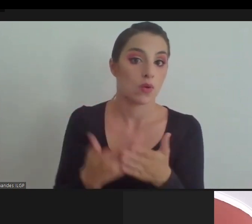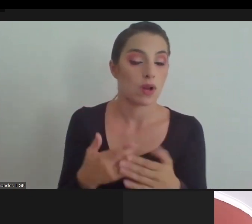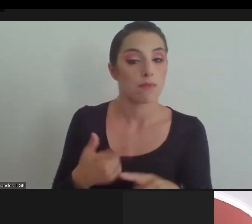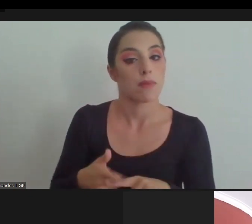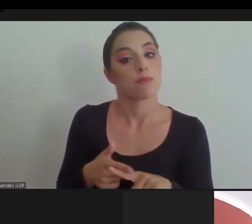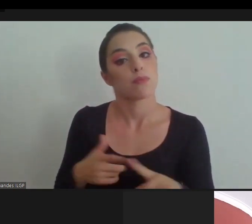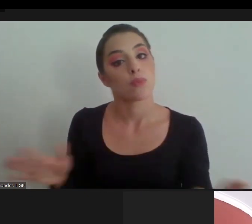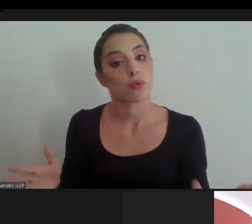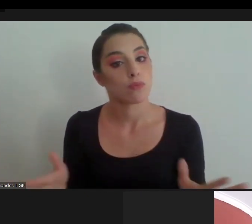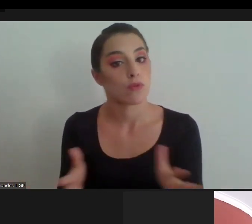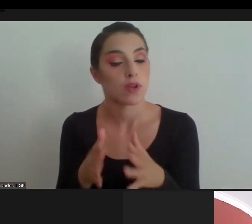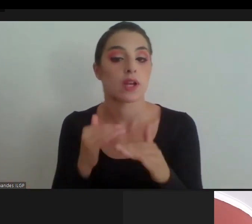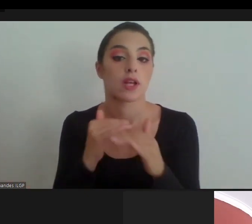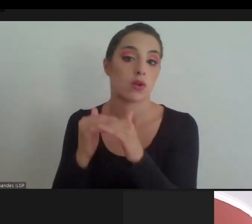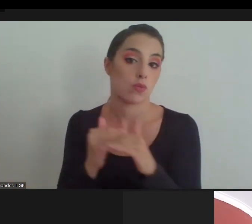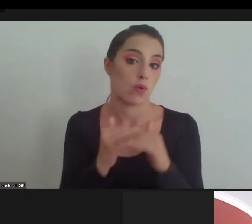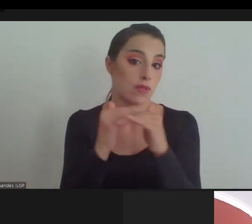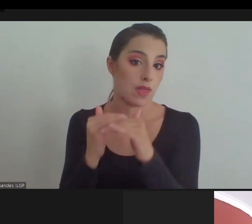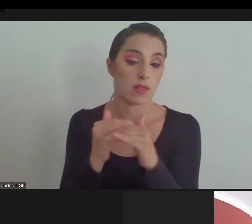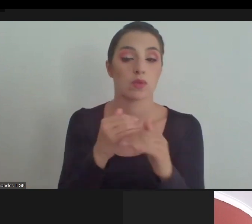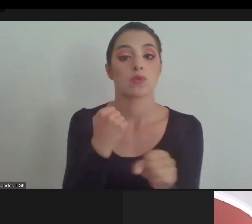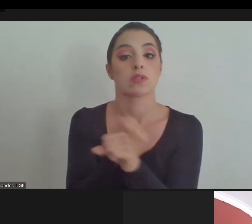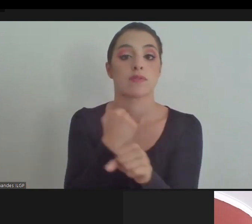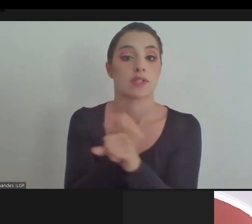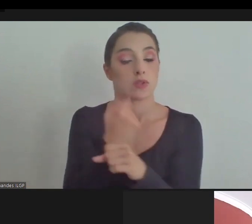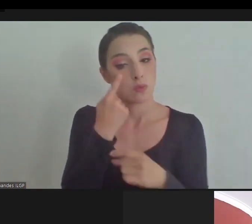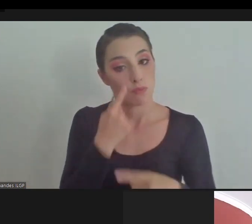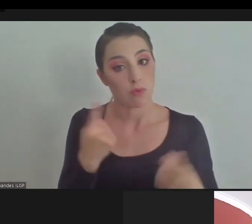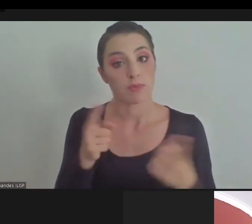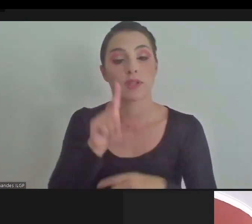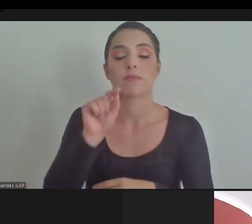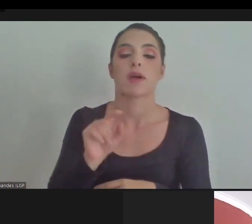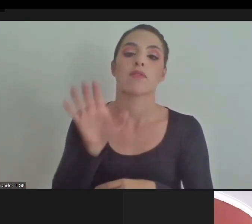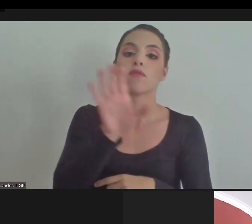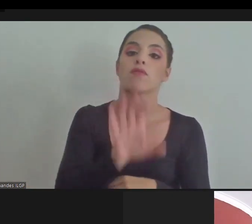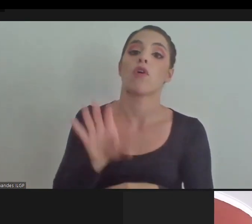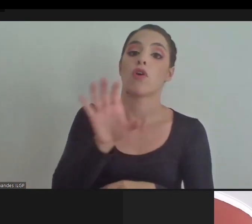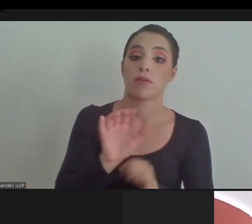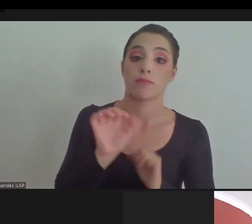igualdade de género no serviço público. E de que forma é que já,